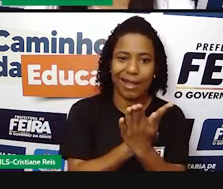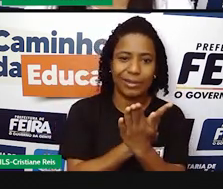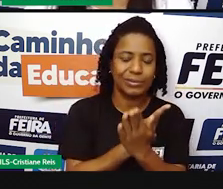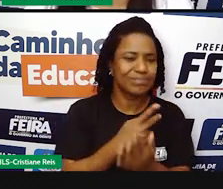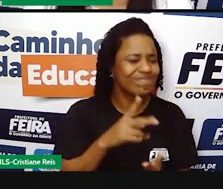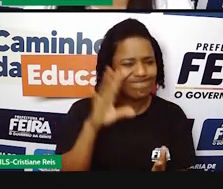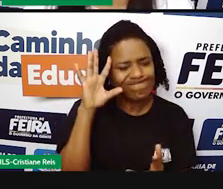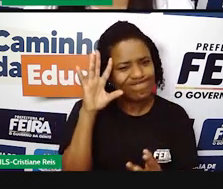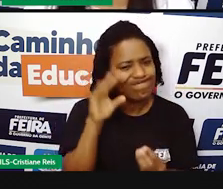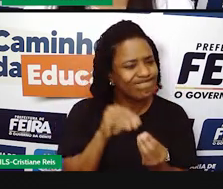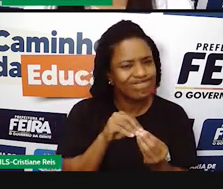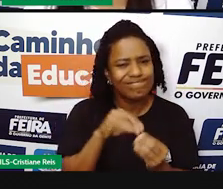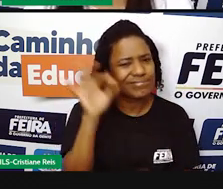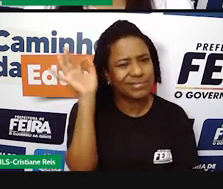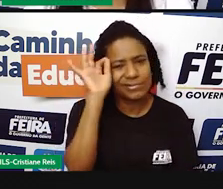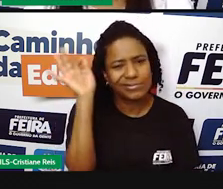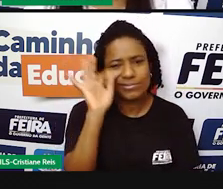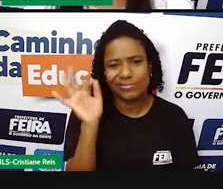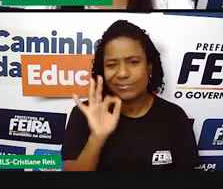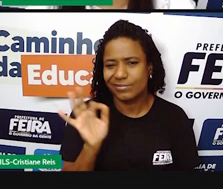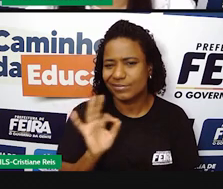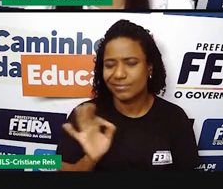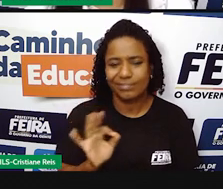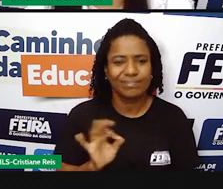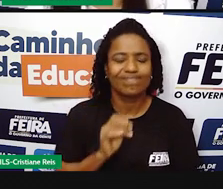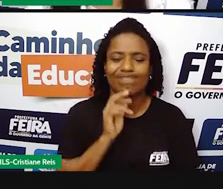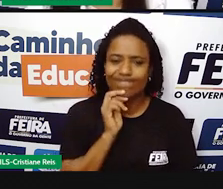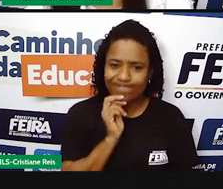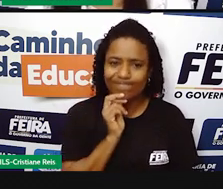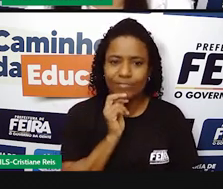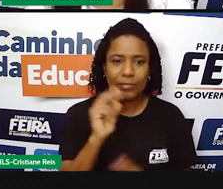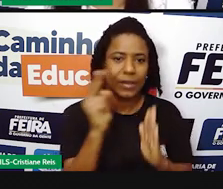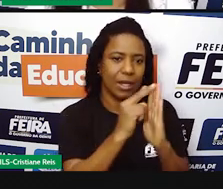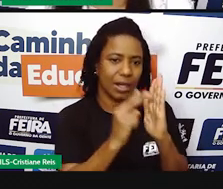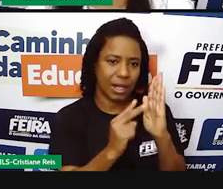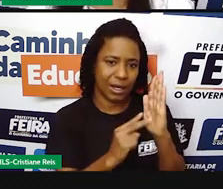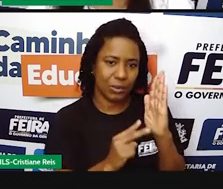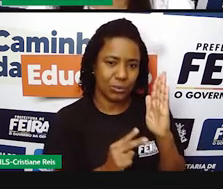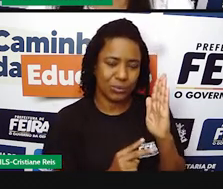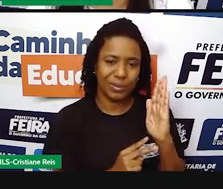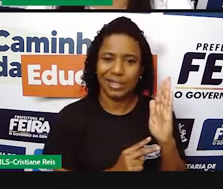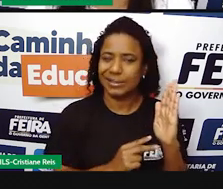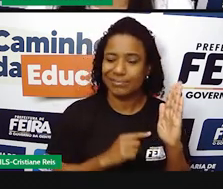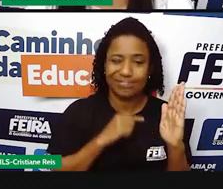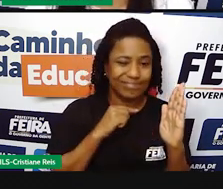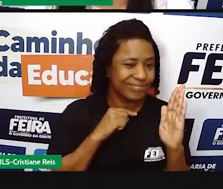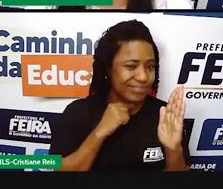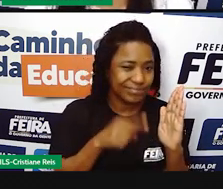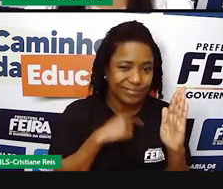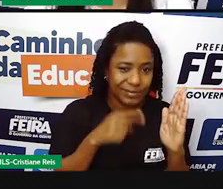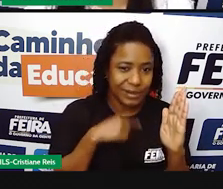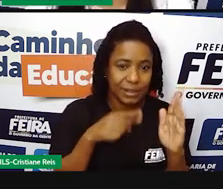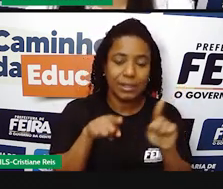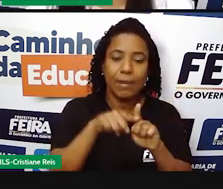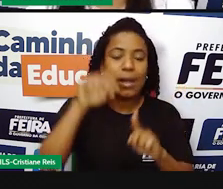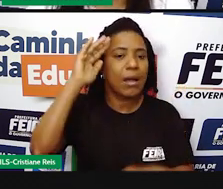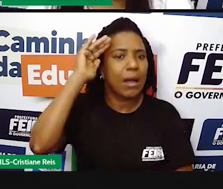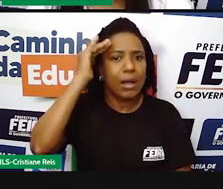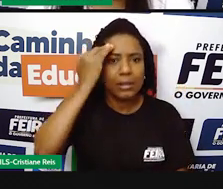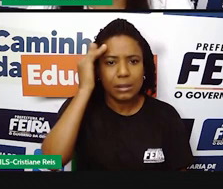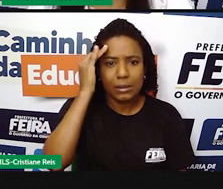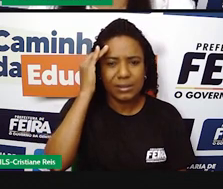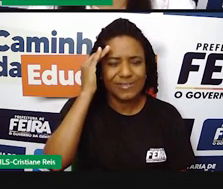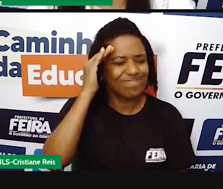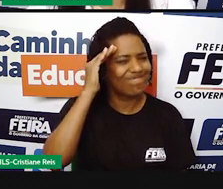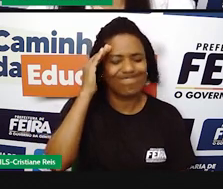do texto. Então, atrapalha na leitura e atrapalha também na nossa compreensão, no nosso entendimento. Tanto para quem